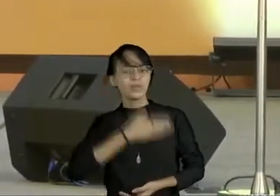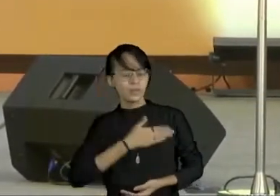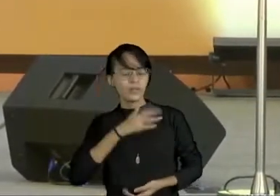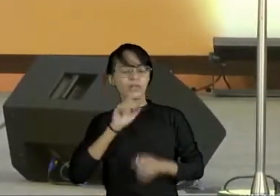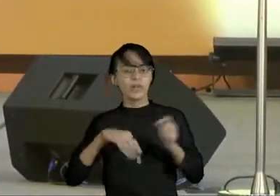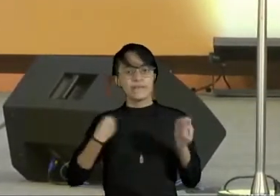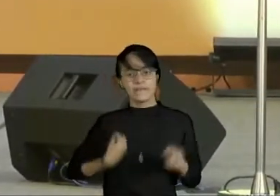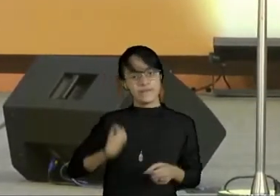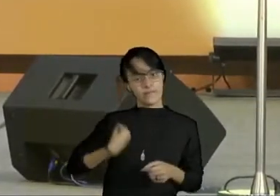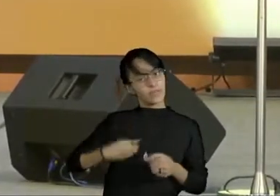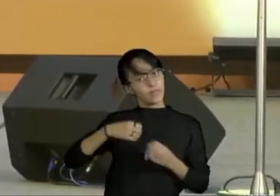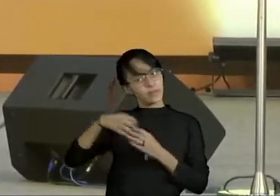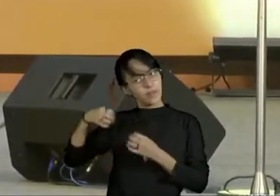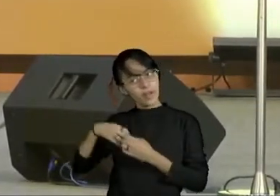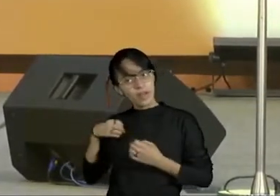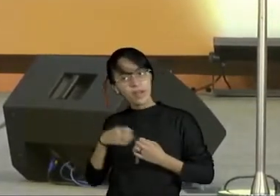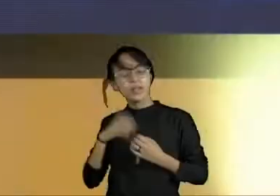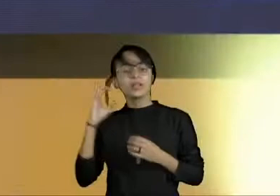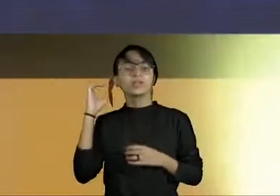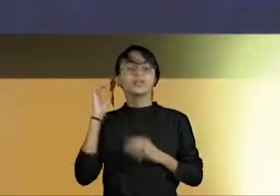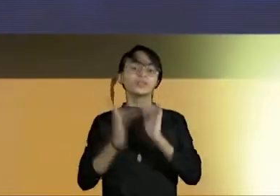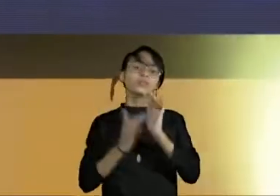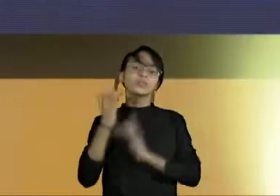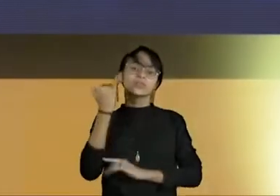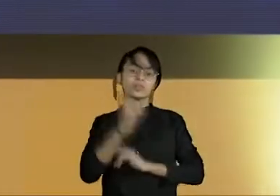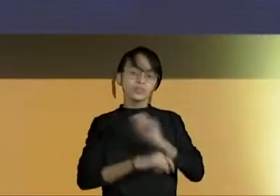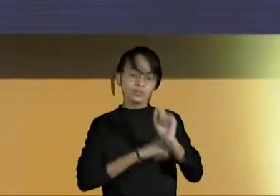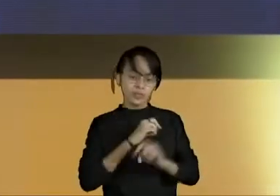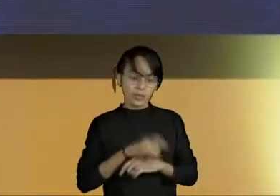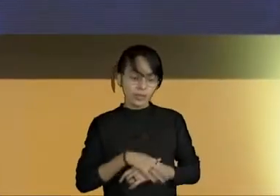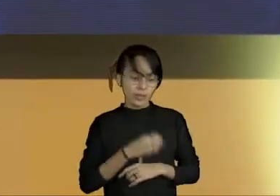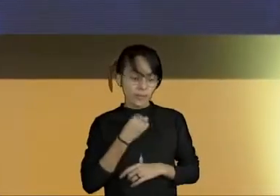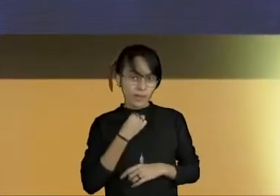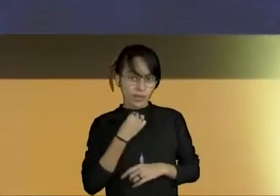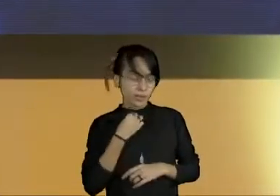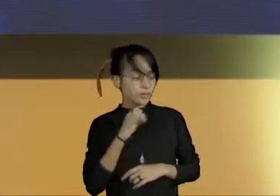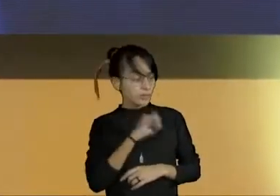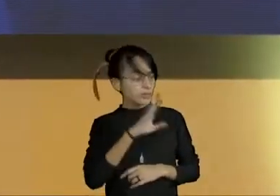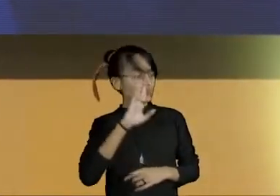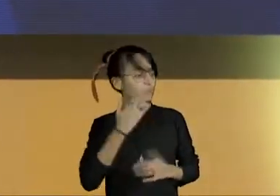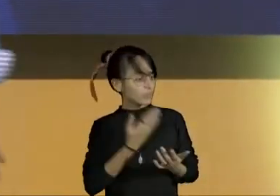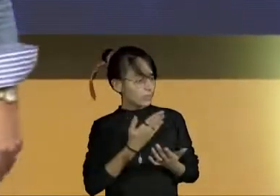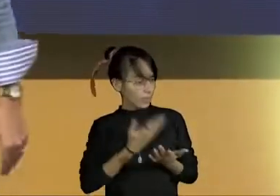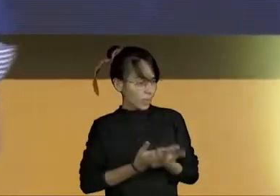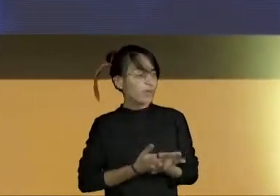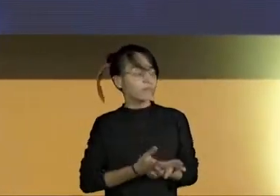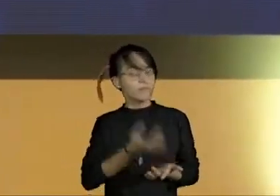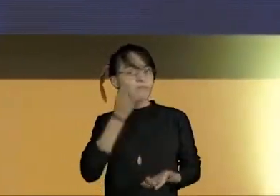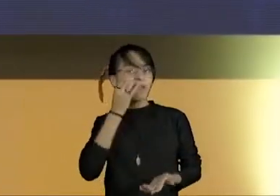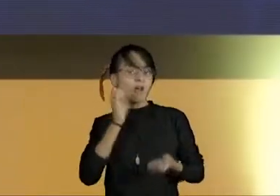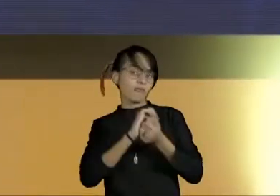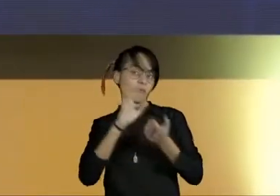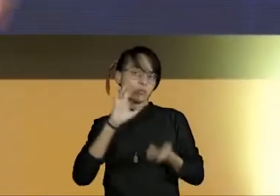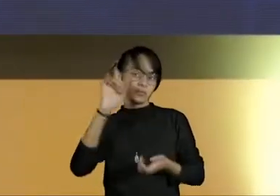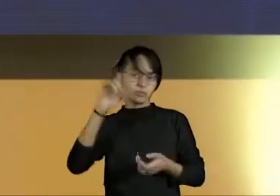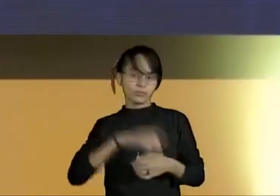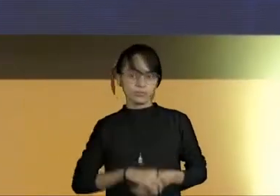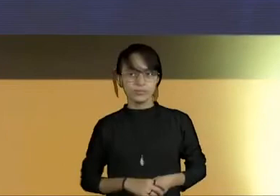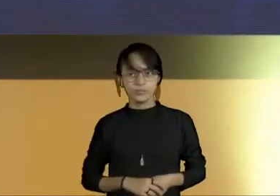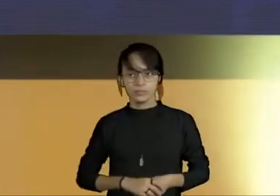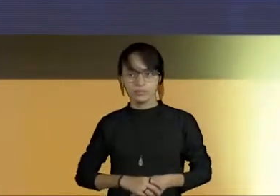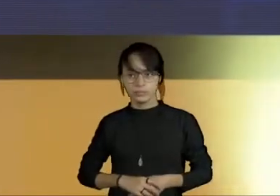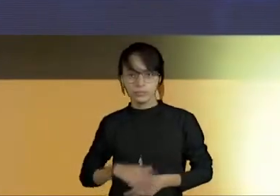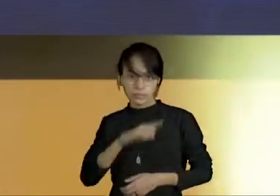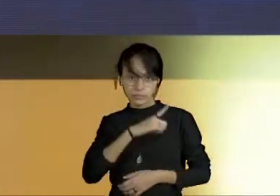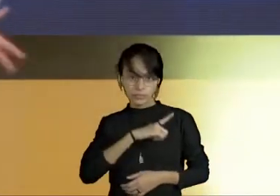de uma vida de milagres. O que disse Jesus para Marta? Se credes, verás a glória de Deus. E ela